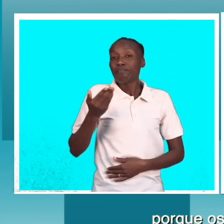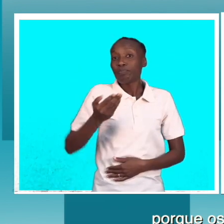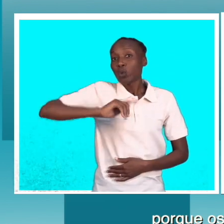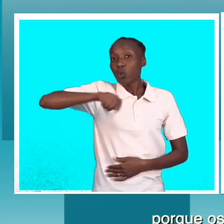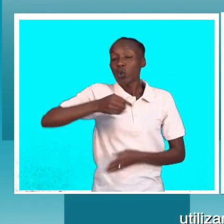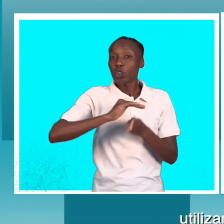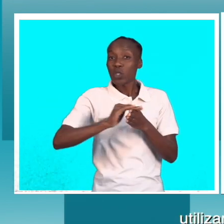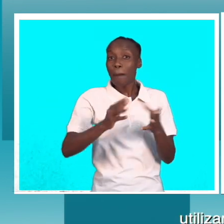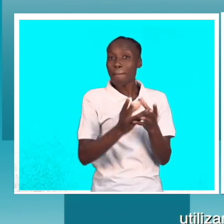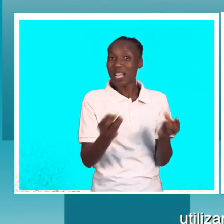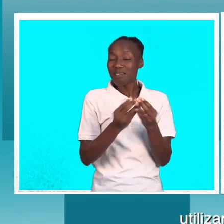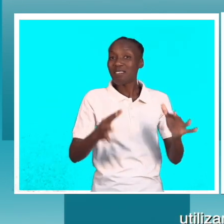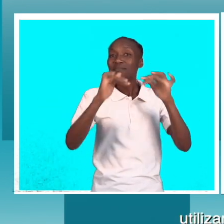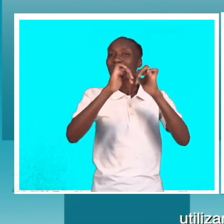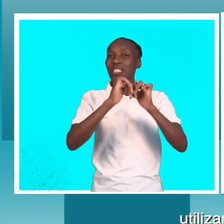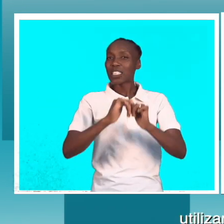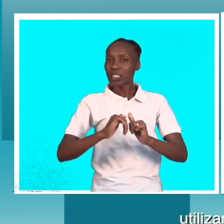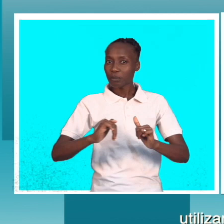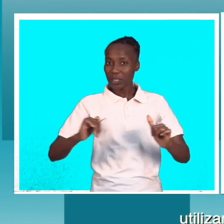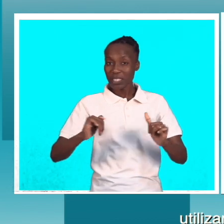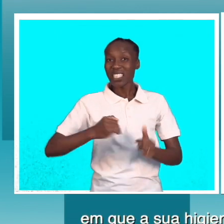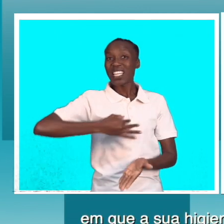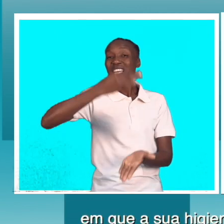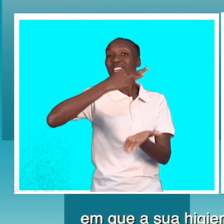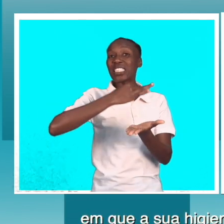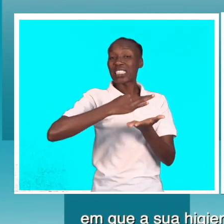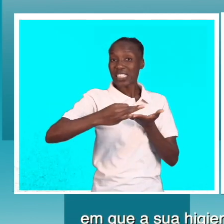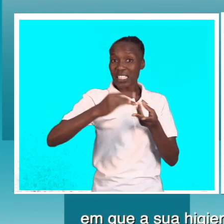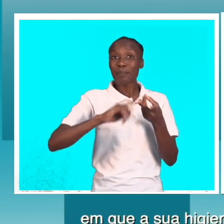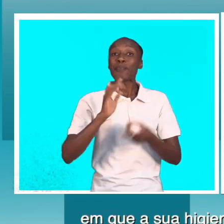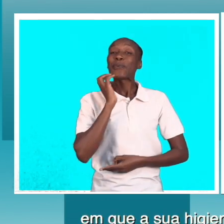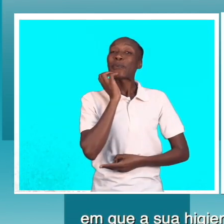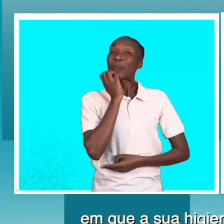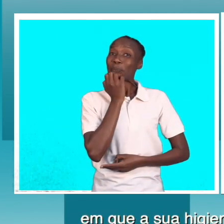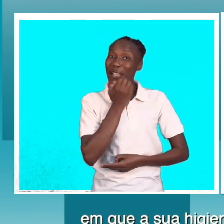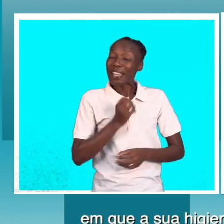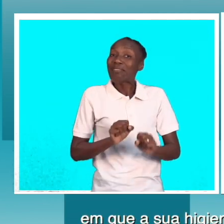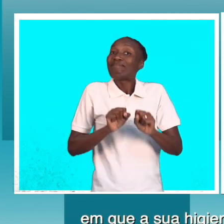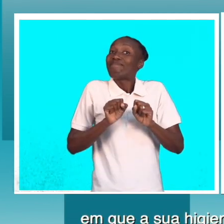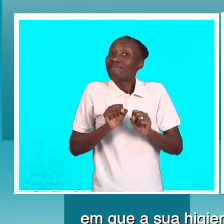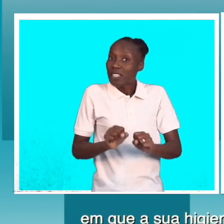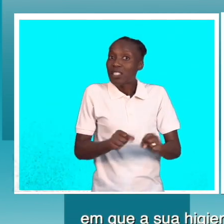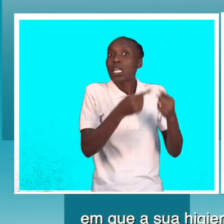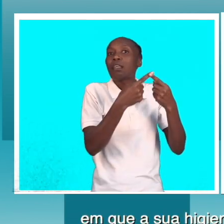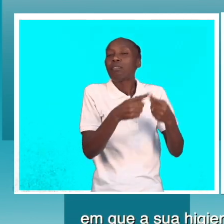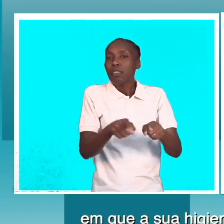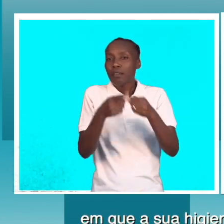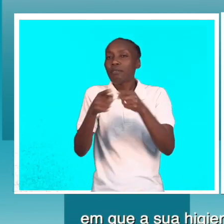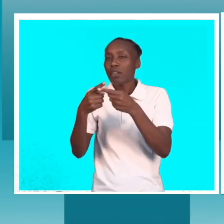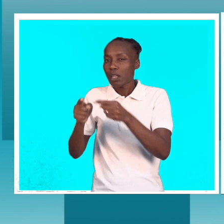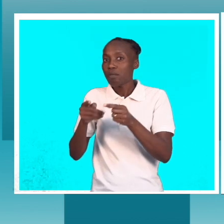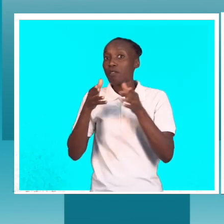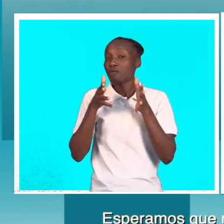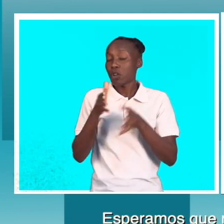grande nós utilizamos equipamentos especiais em que a sua higiene e os cuidados também devem ser de forma diferenciada.